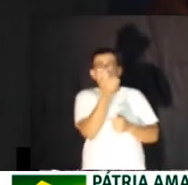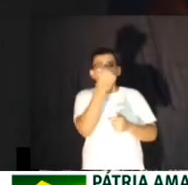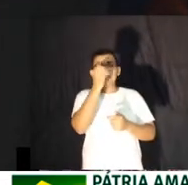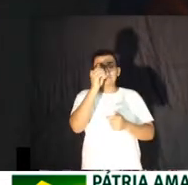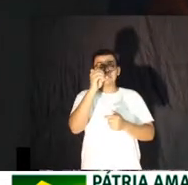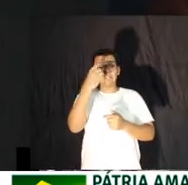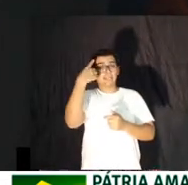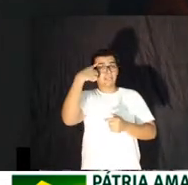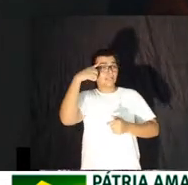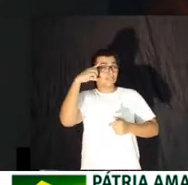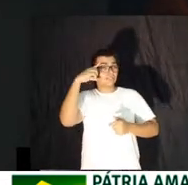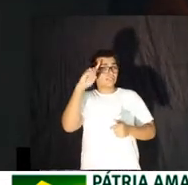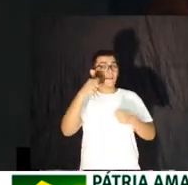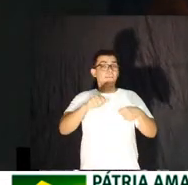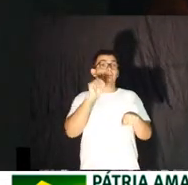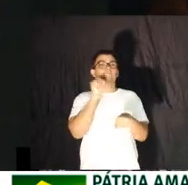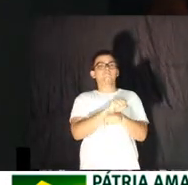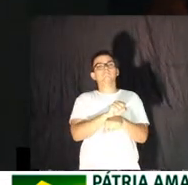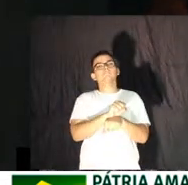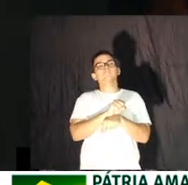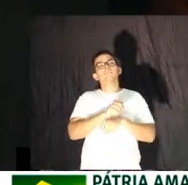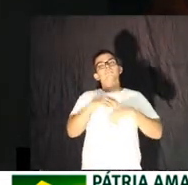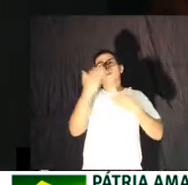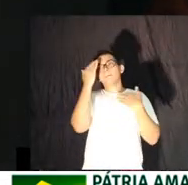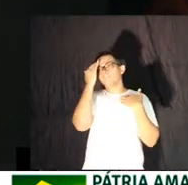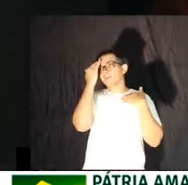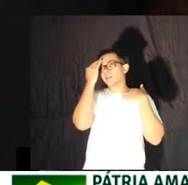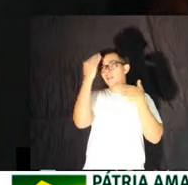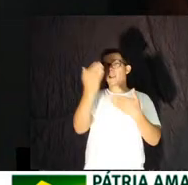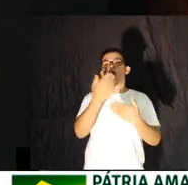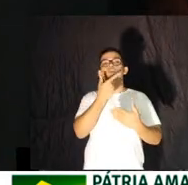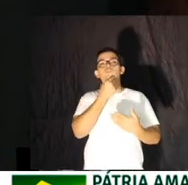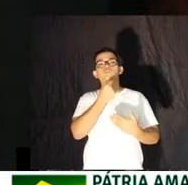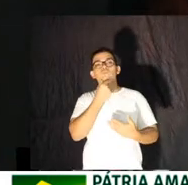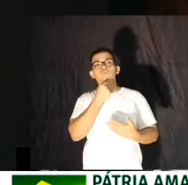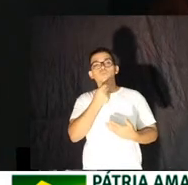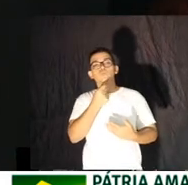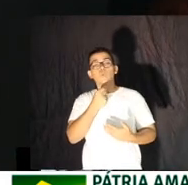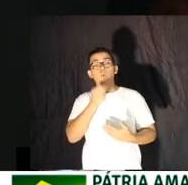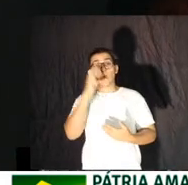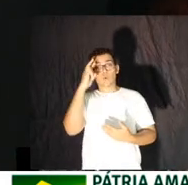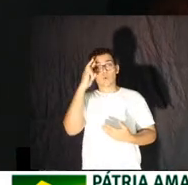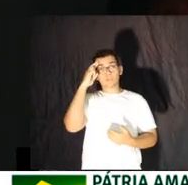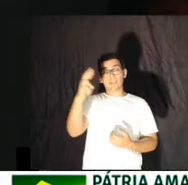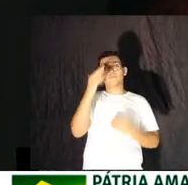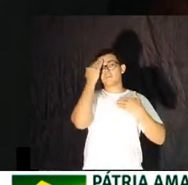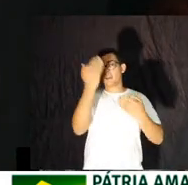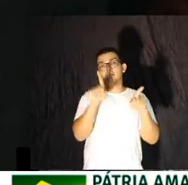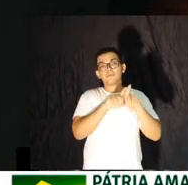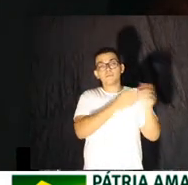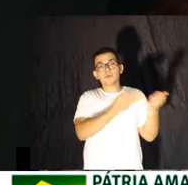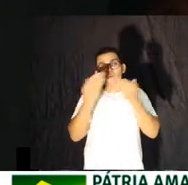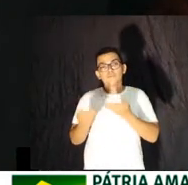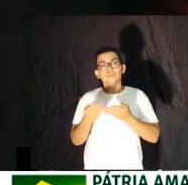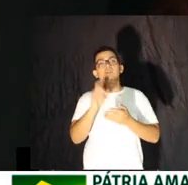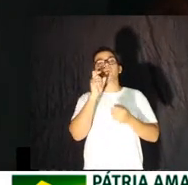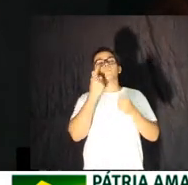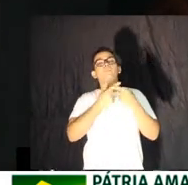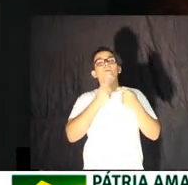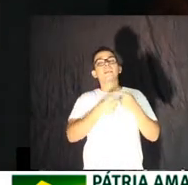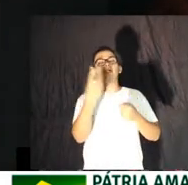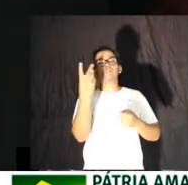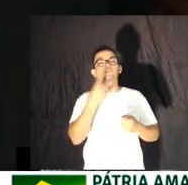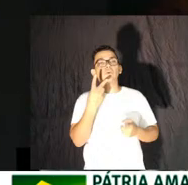Prazer, David. Obrigada pelo projeto, obrigada pelo convite. Prazer estar aqui fazendo parte dessa história, escrevendo essa